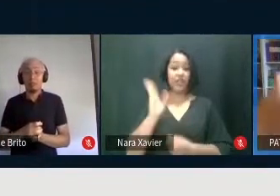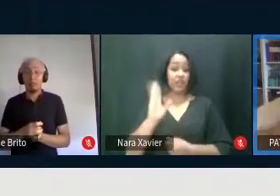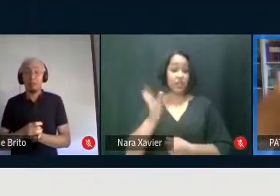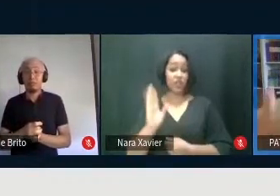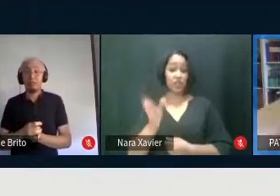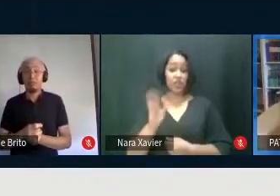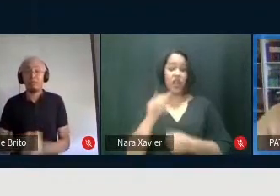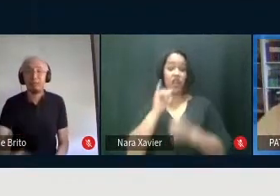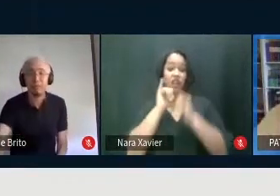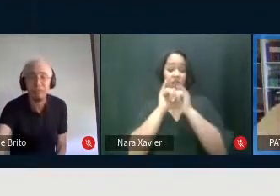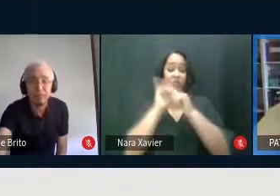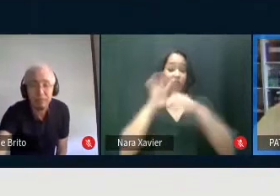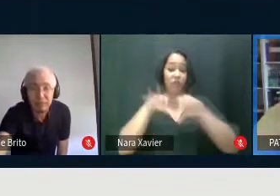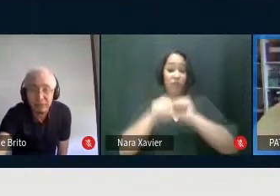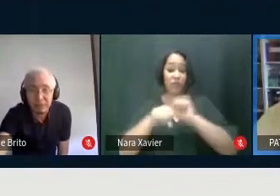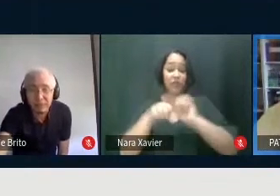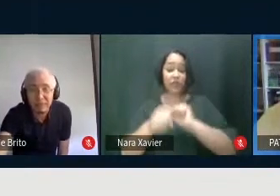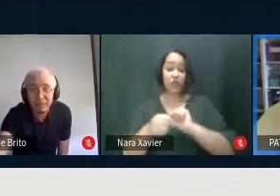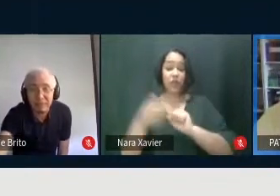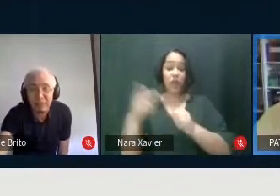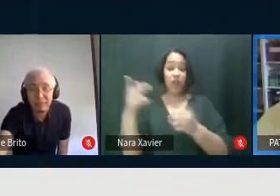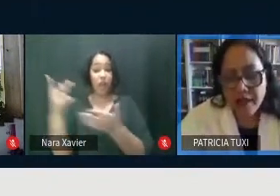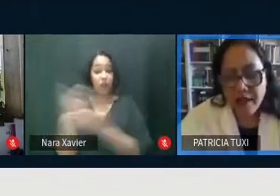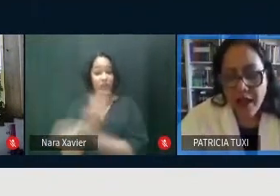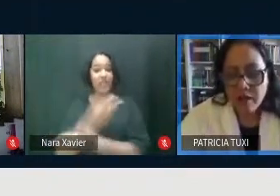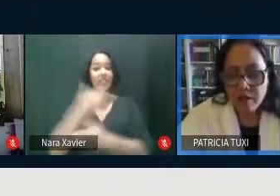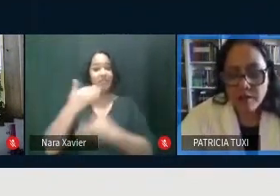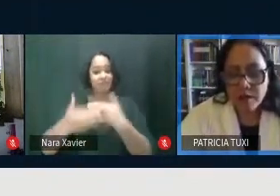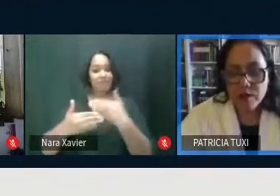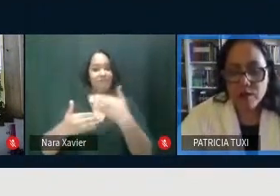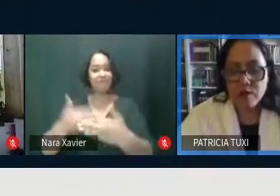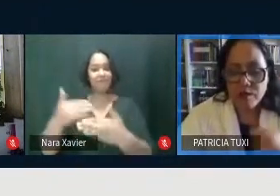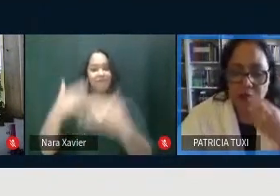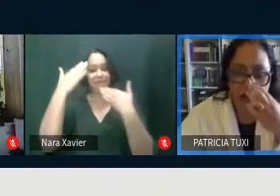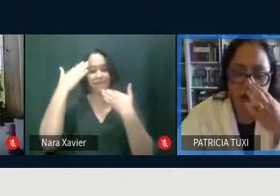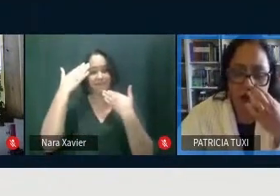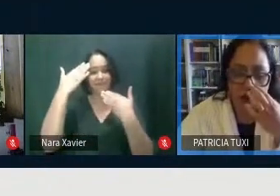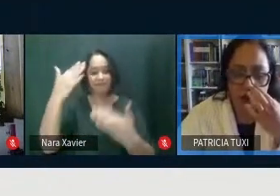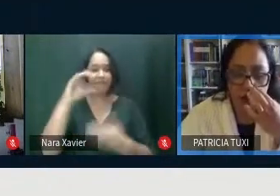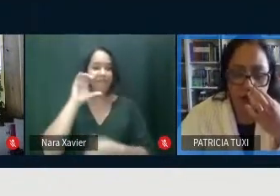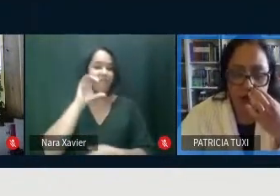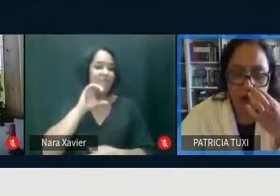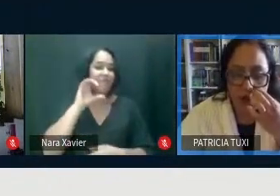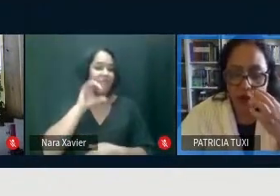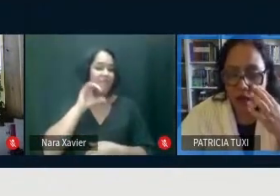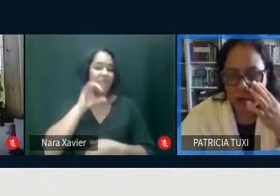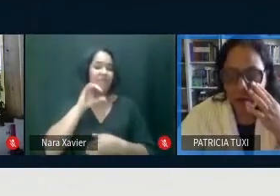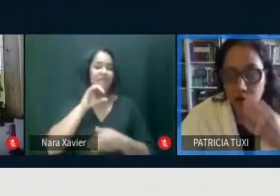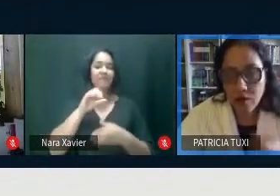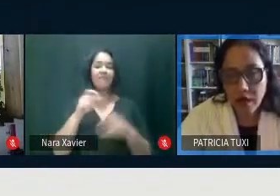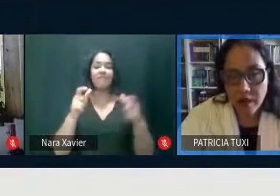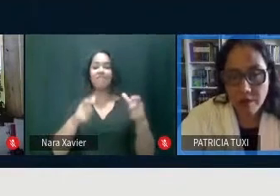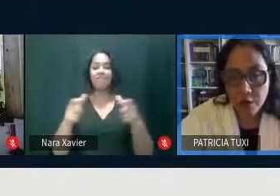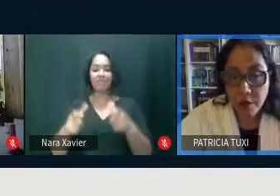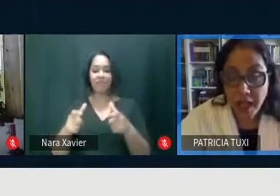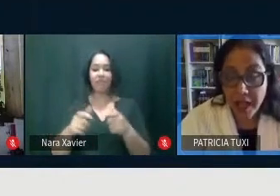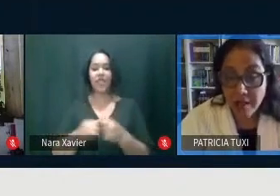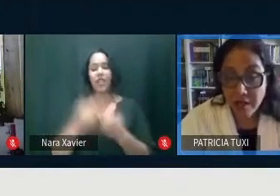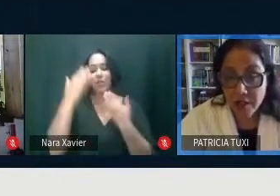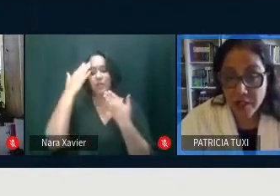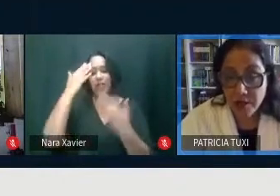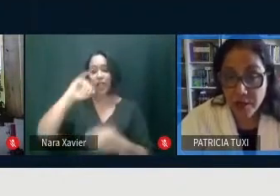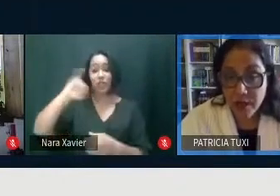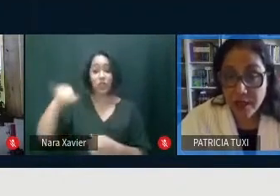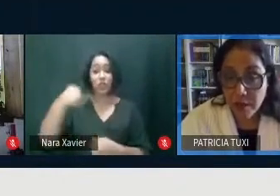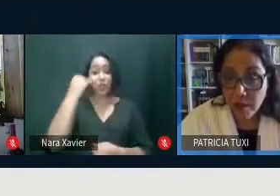acontece continuamente, né? Então, obrigada, Carlos, por todo o espaço, pela contribuição que tem. Juliana, muito